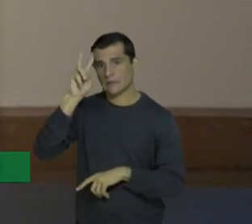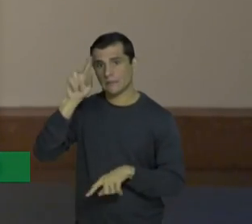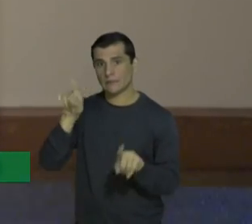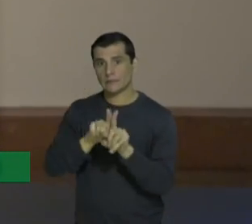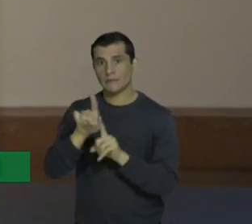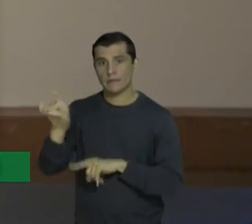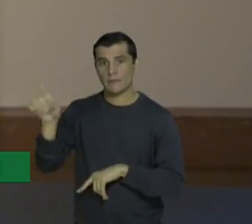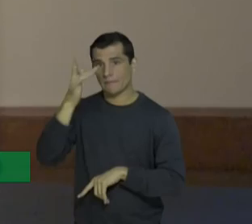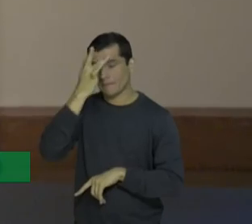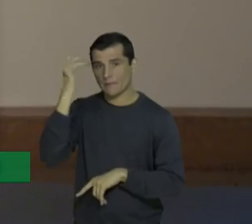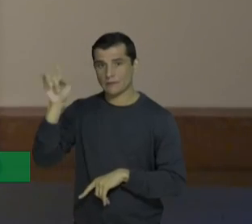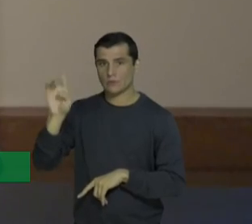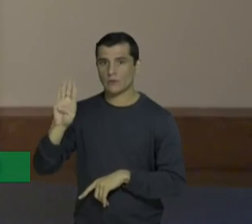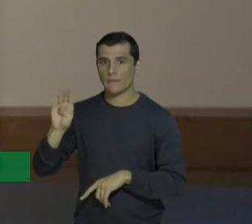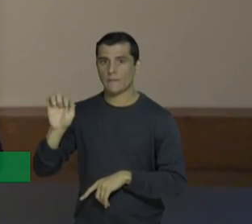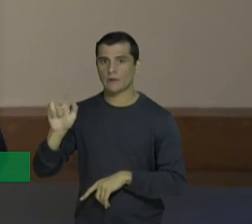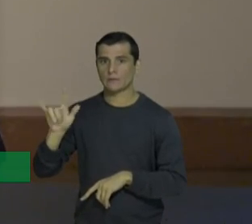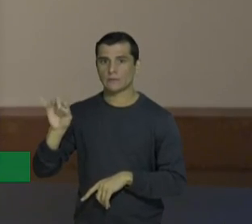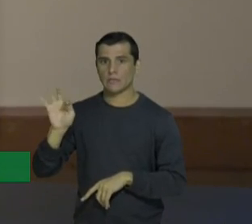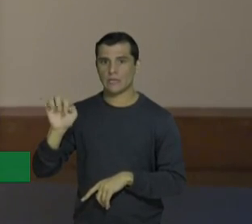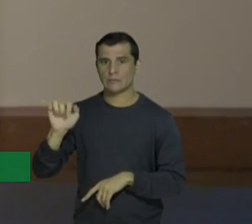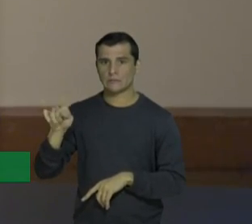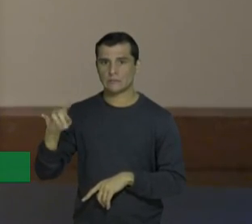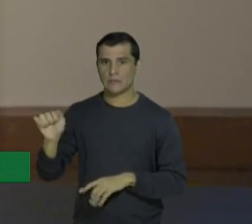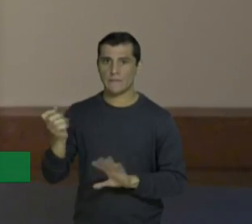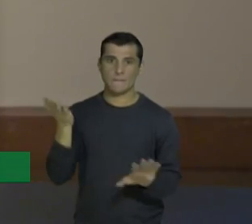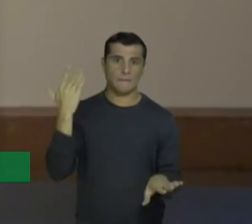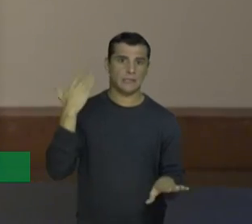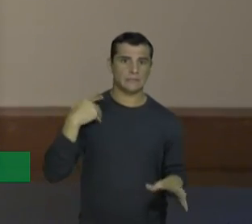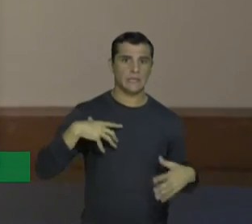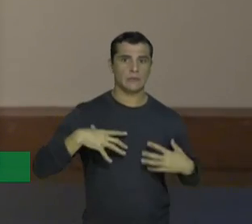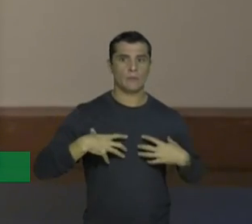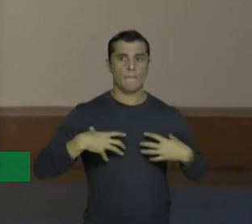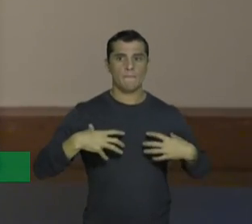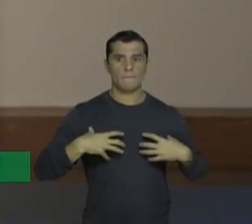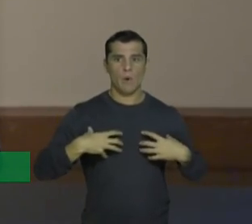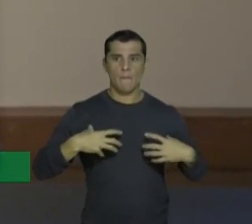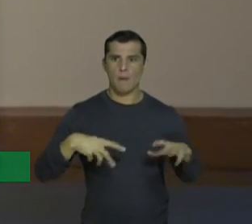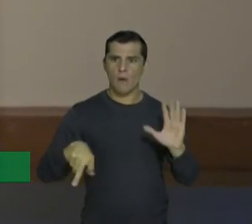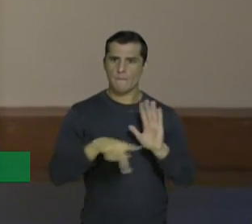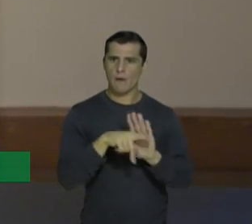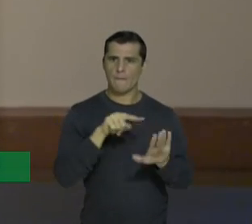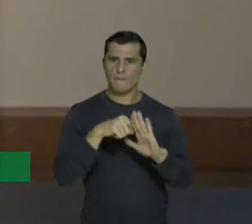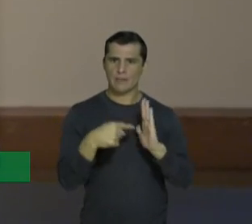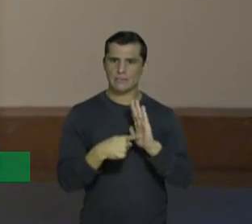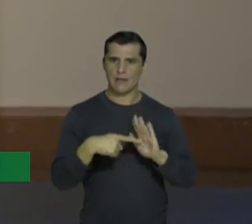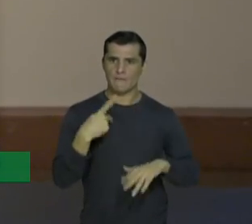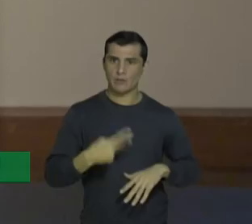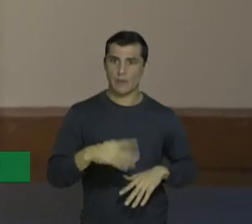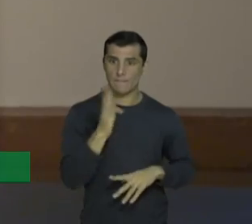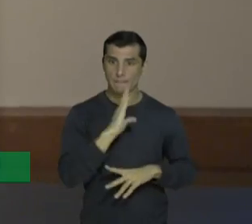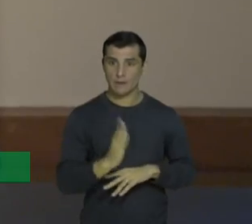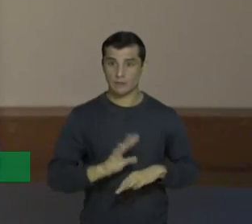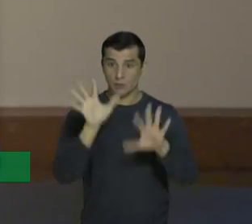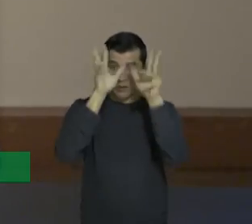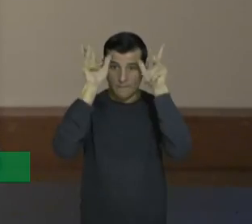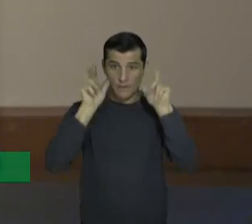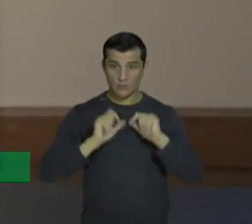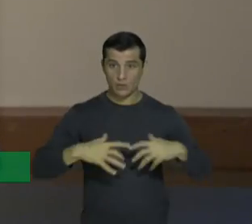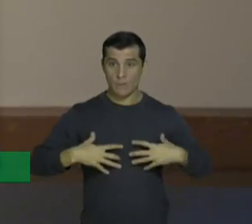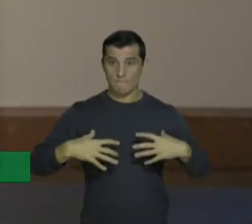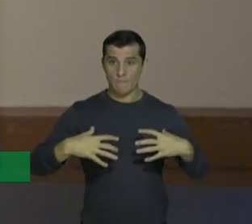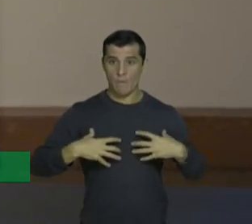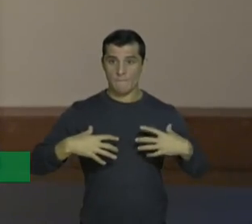aazar que é o um dos pulmões do mundo né é uma enorme fonte de Carbon syn então desmatar a Amazônia significa